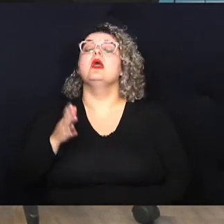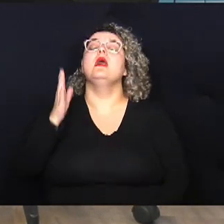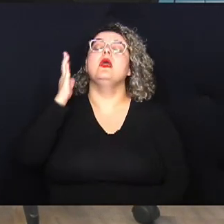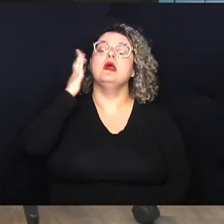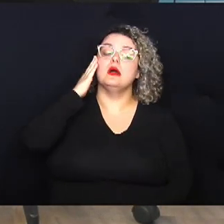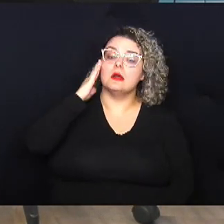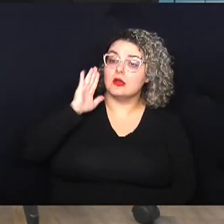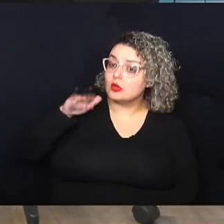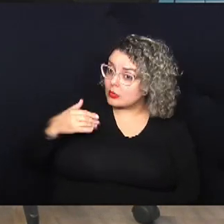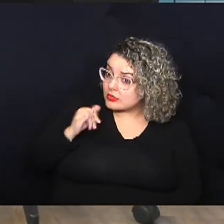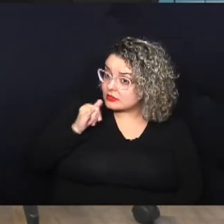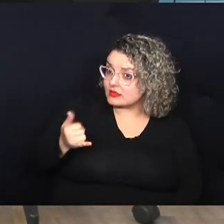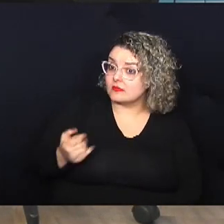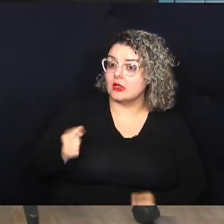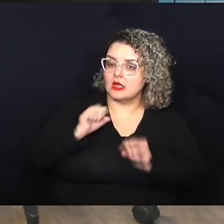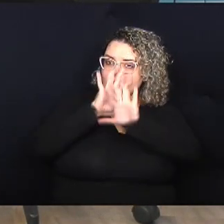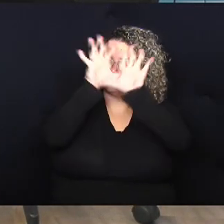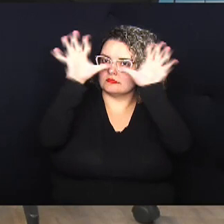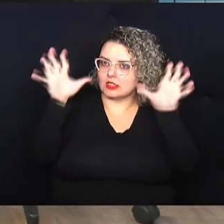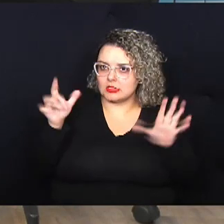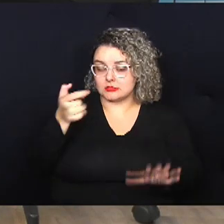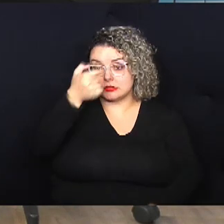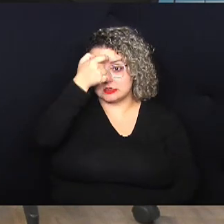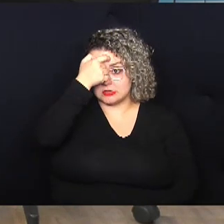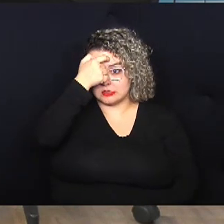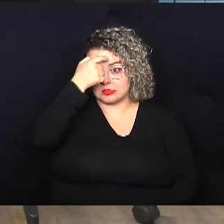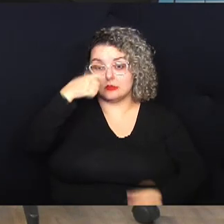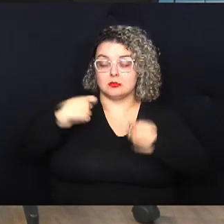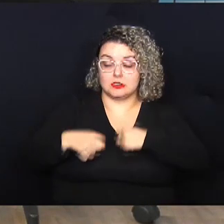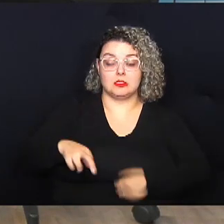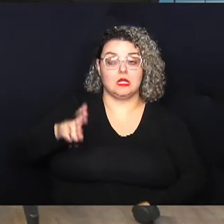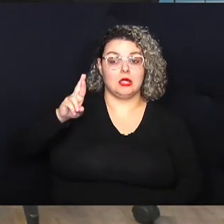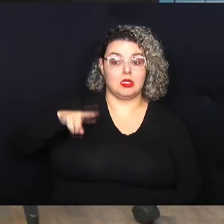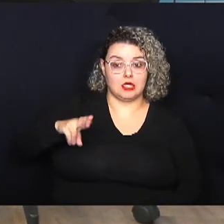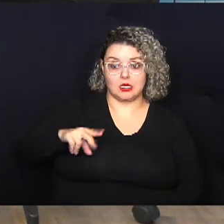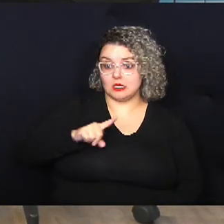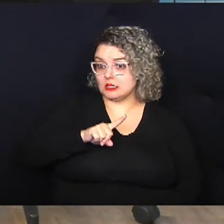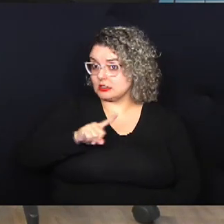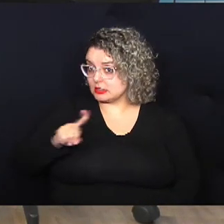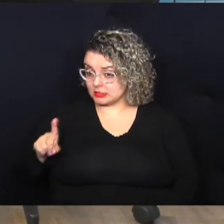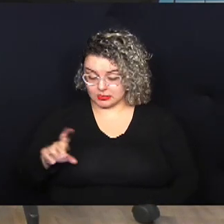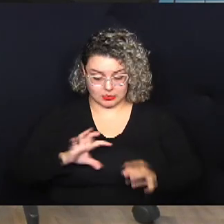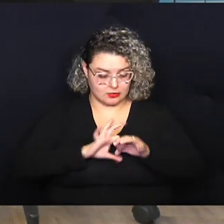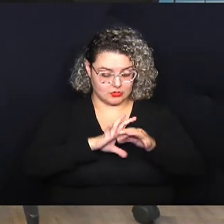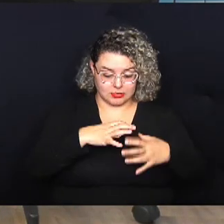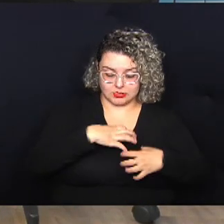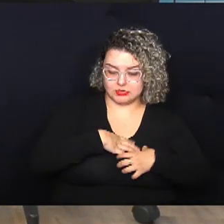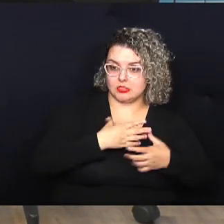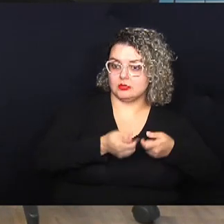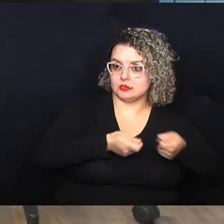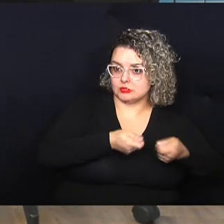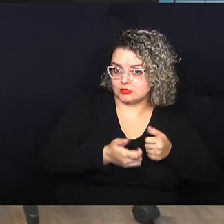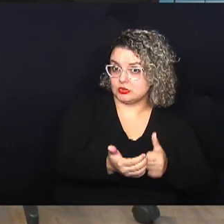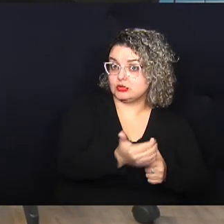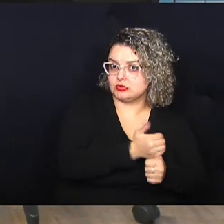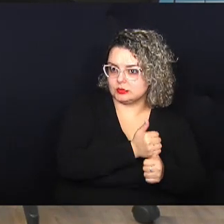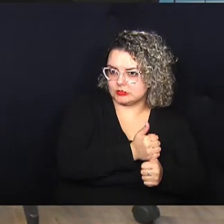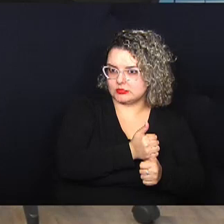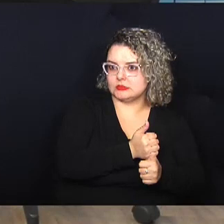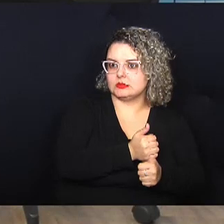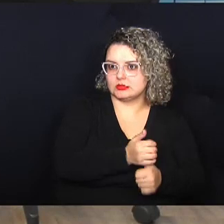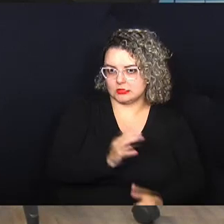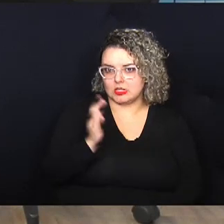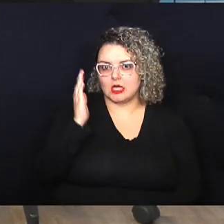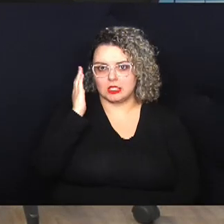você traz à luz da consciência que você precisa ser racional. E não deixar a sua emoção aflorar.